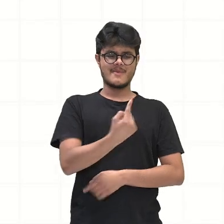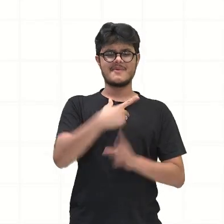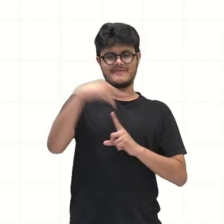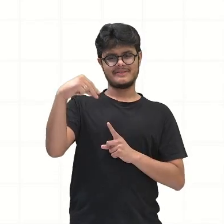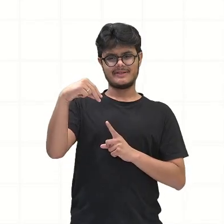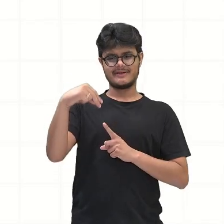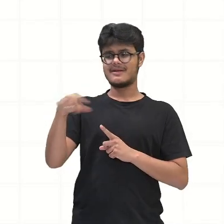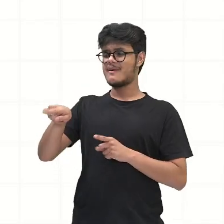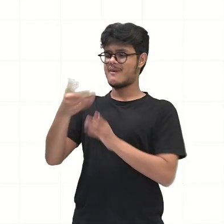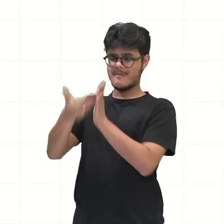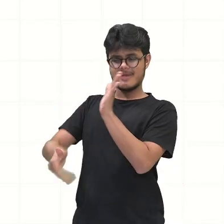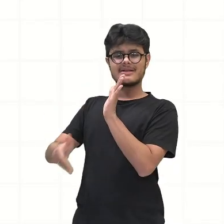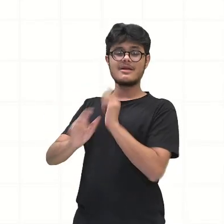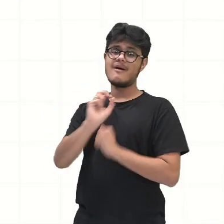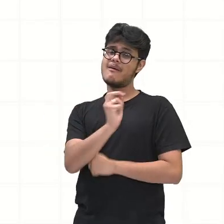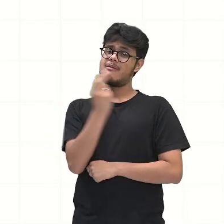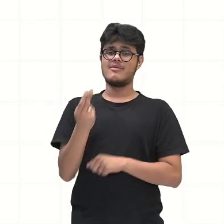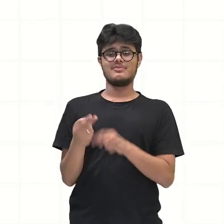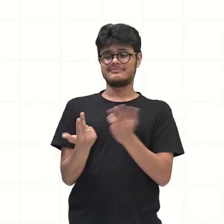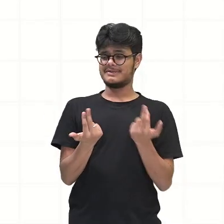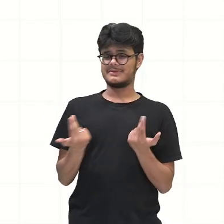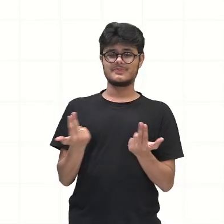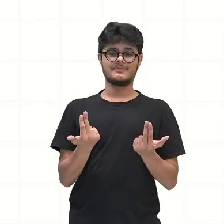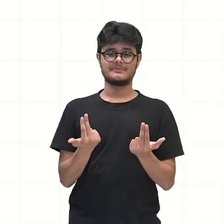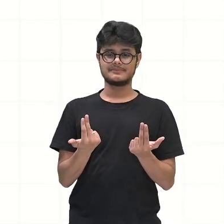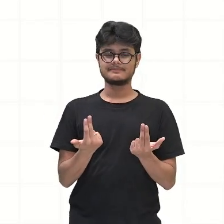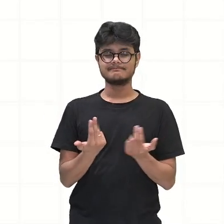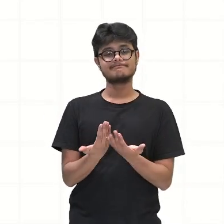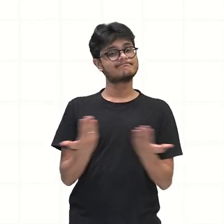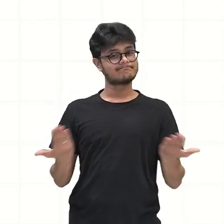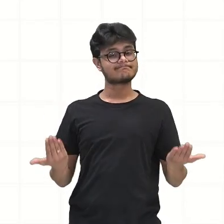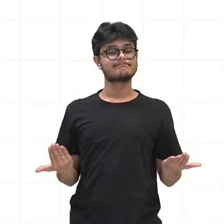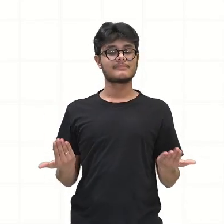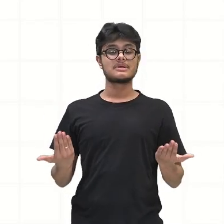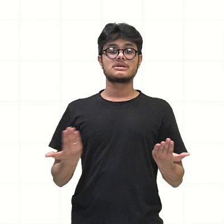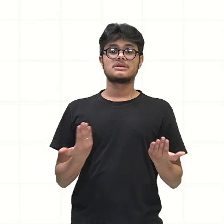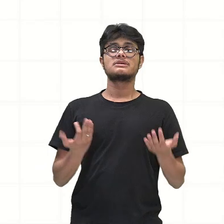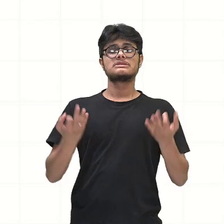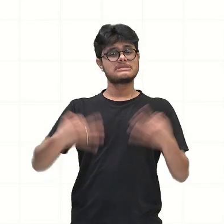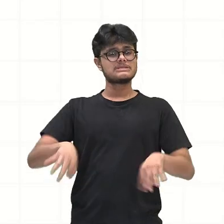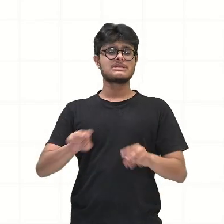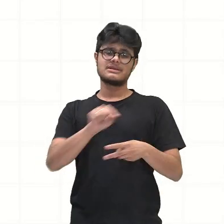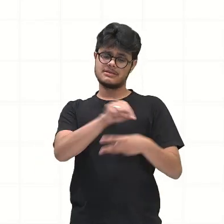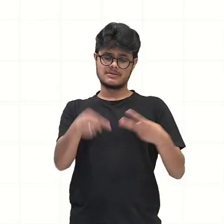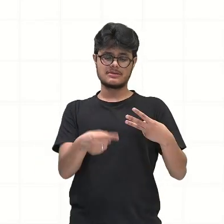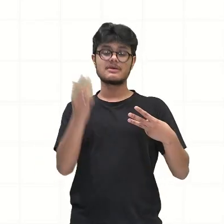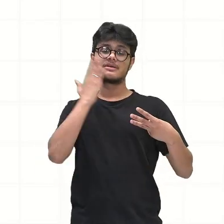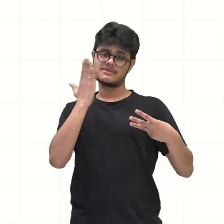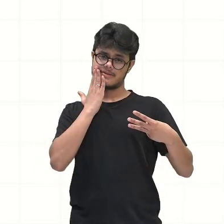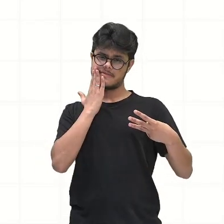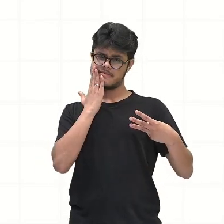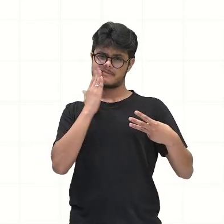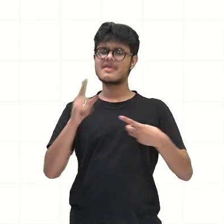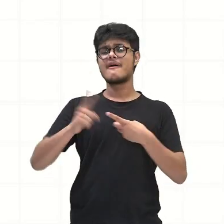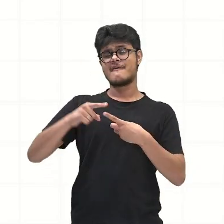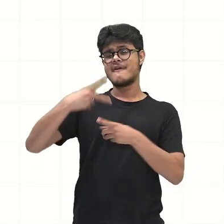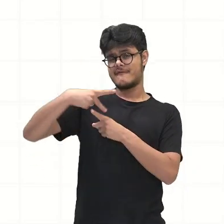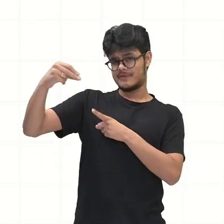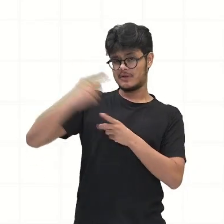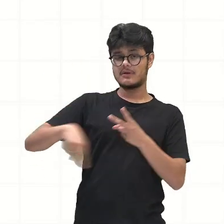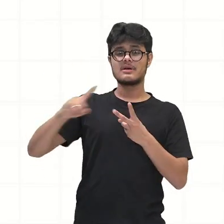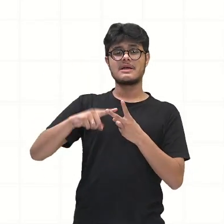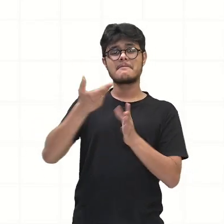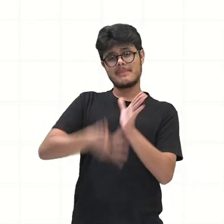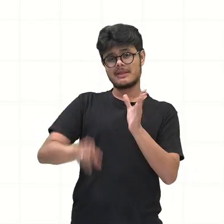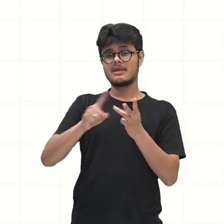vai perder, ou vai ter empate. Então, essas três opções fazem parte